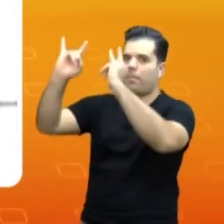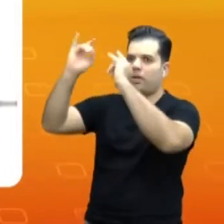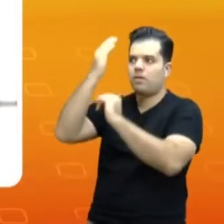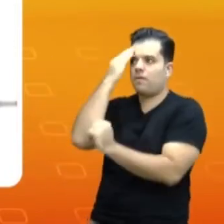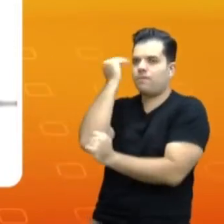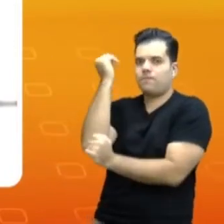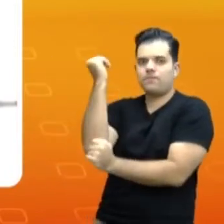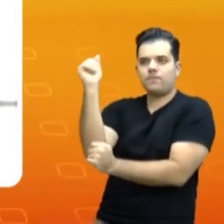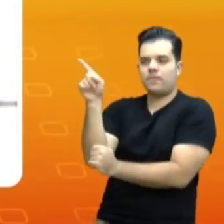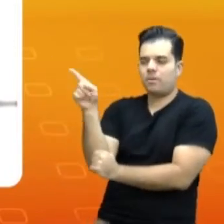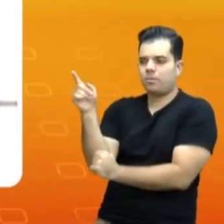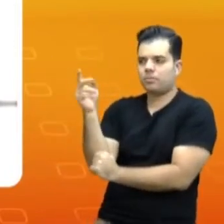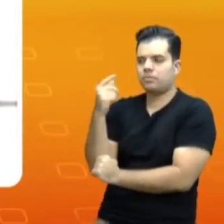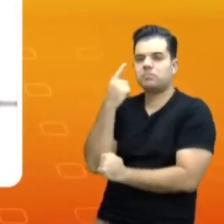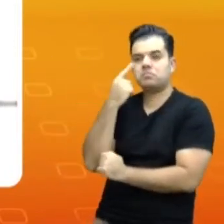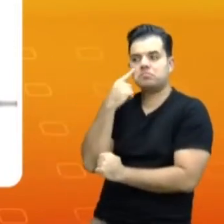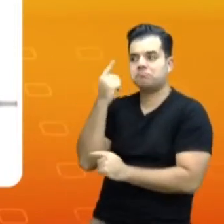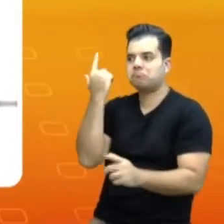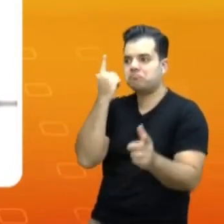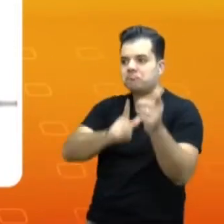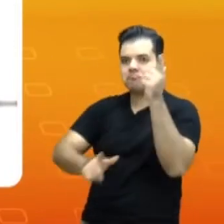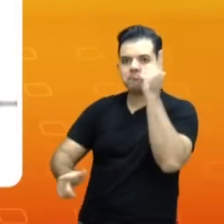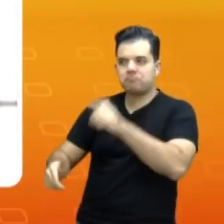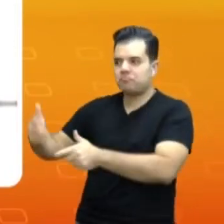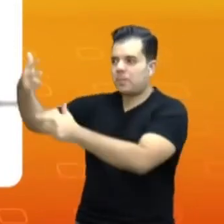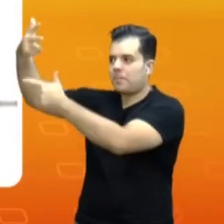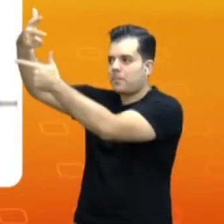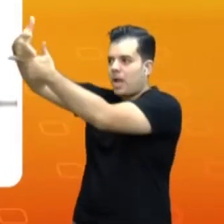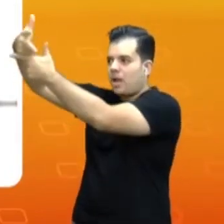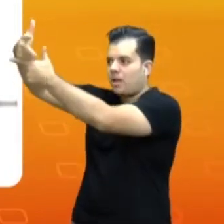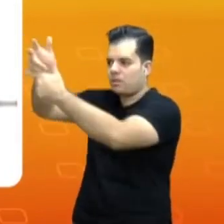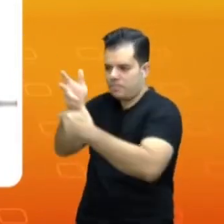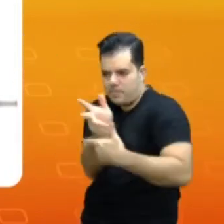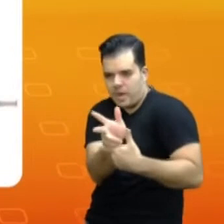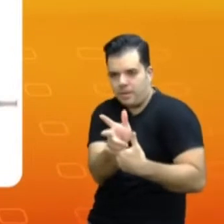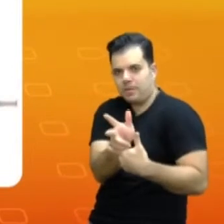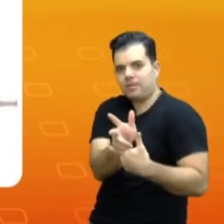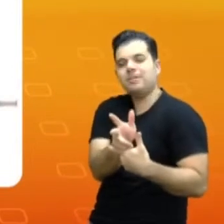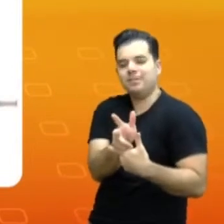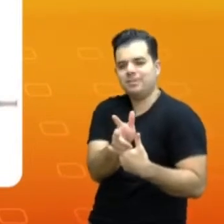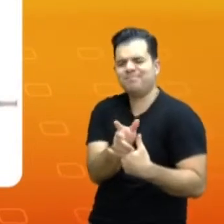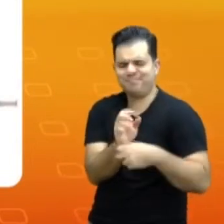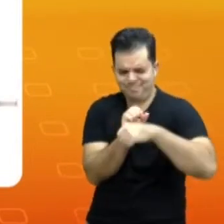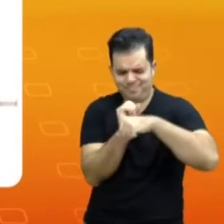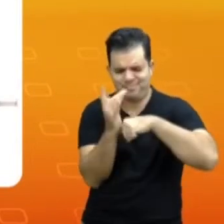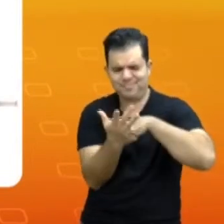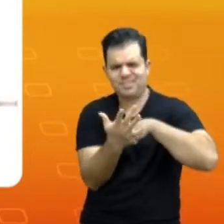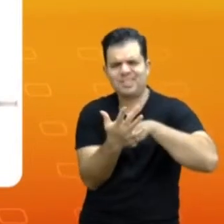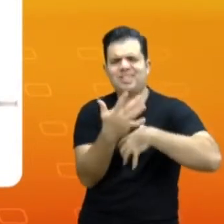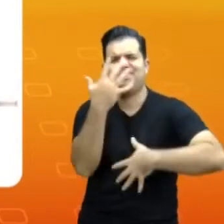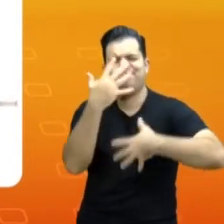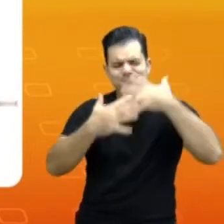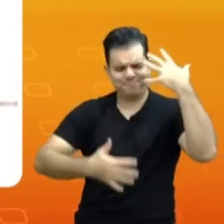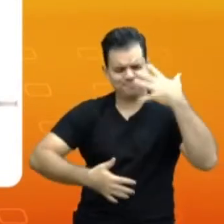e a gente abriu as duas frentes, né. A pandemia atrapalhou demais, porque o Japão